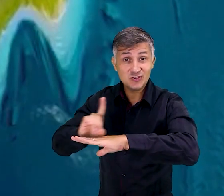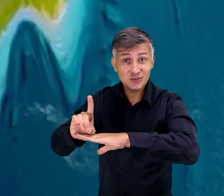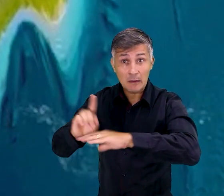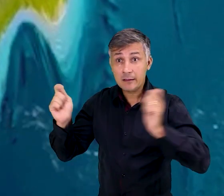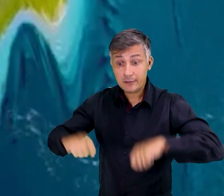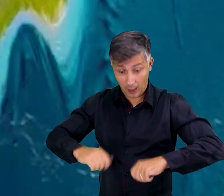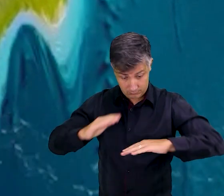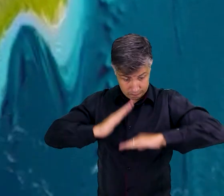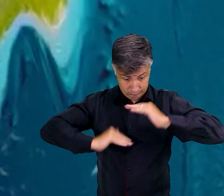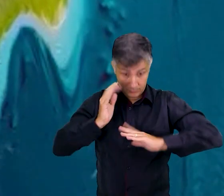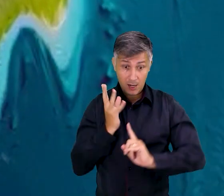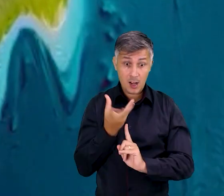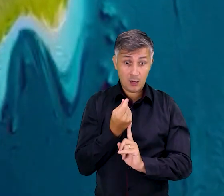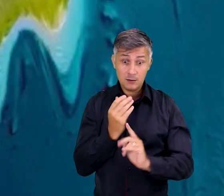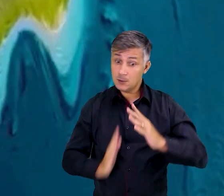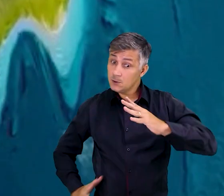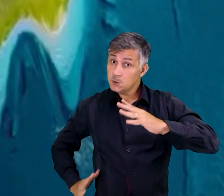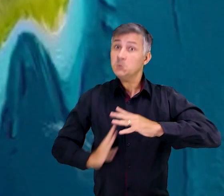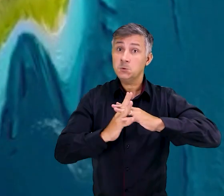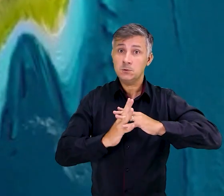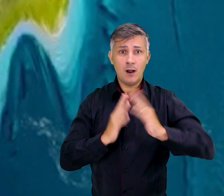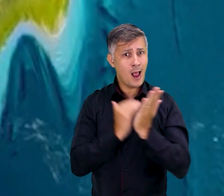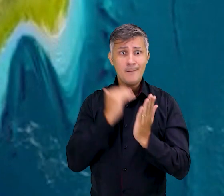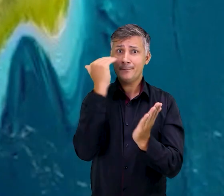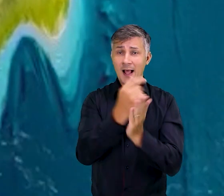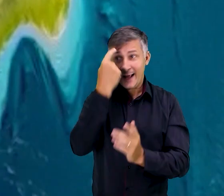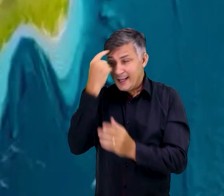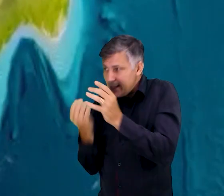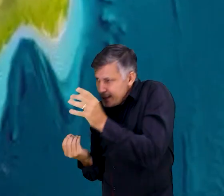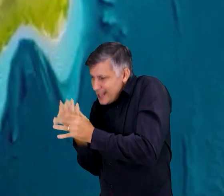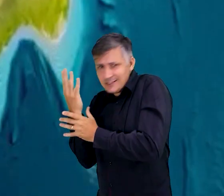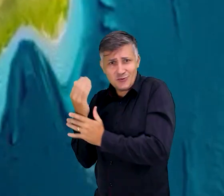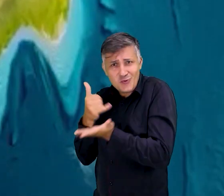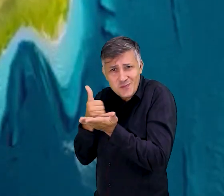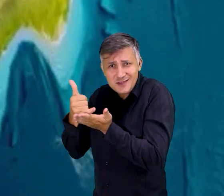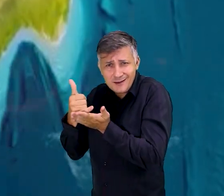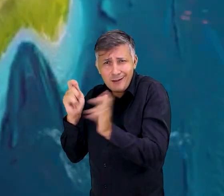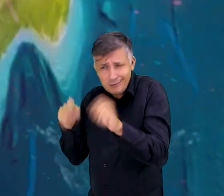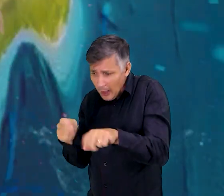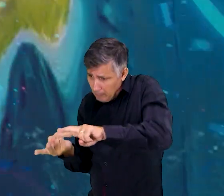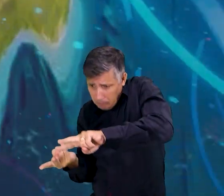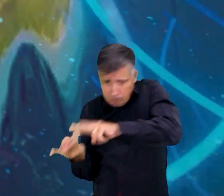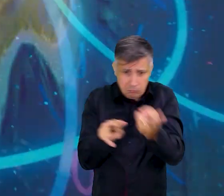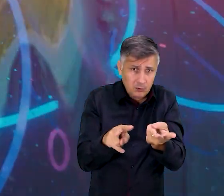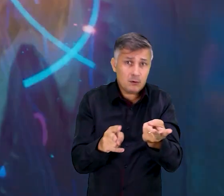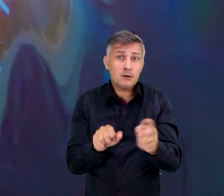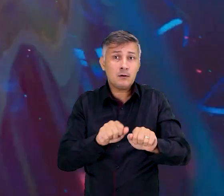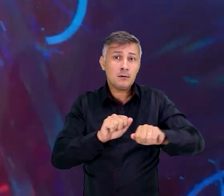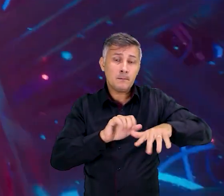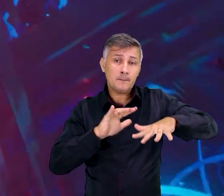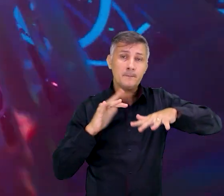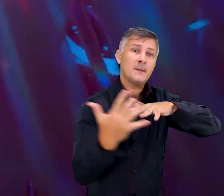que permite ao artista extrapolar com facilidade o suporte da criação inicial em hiperlinks para outras mídias.